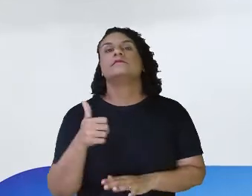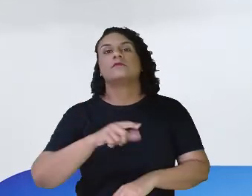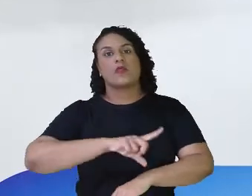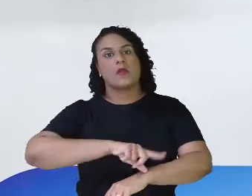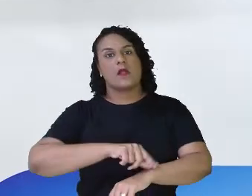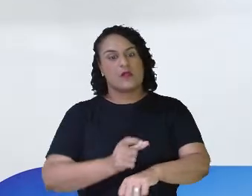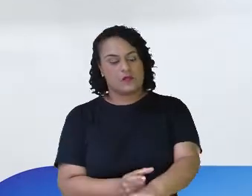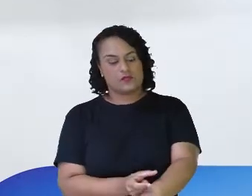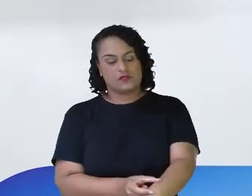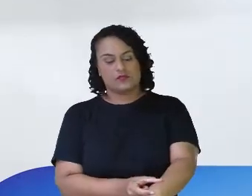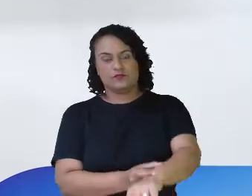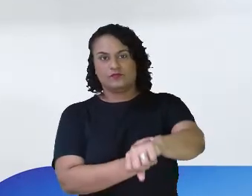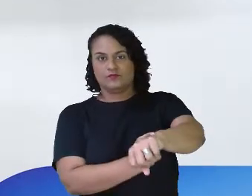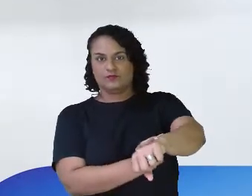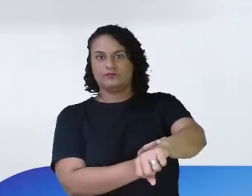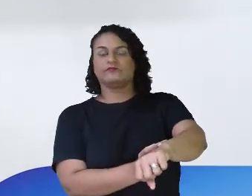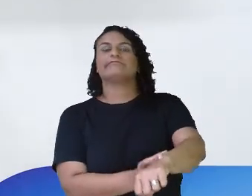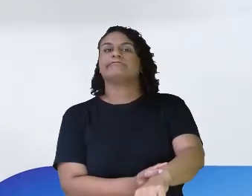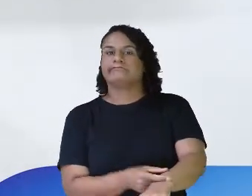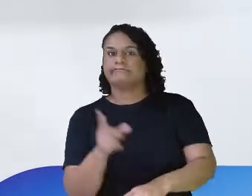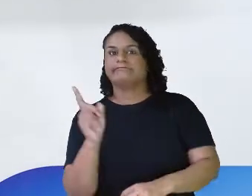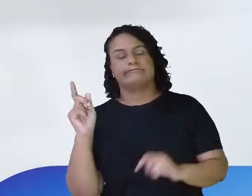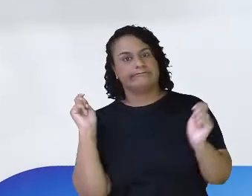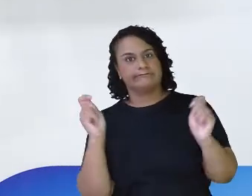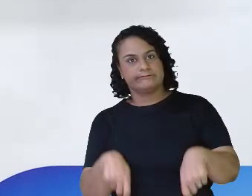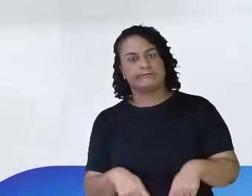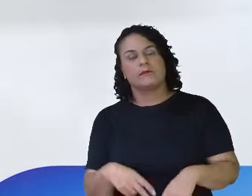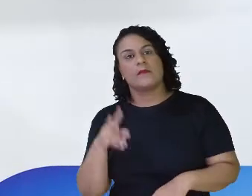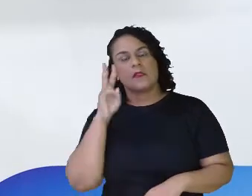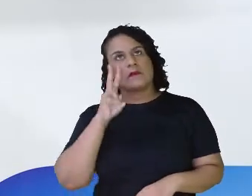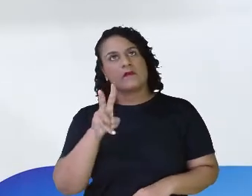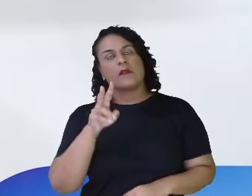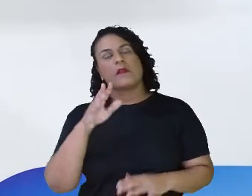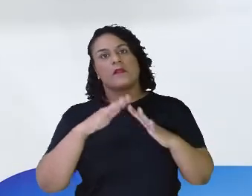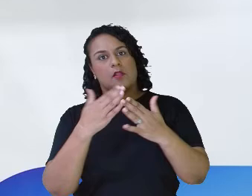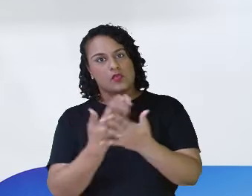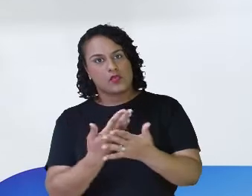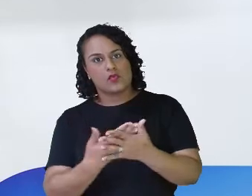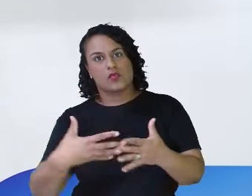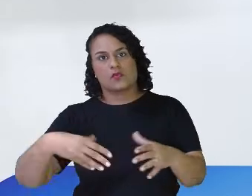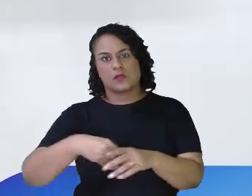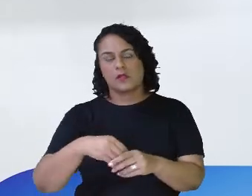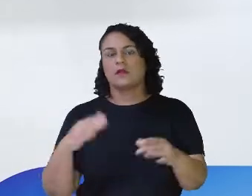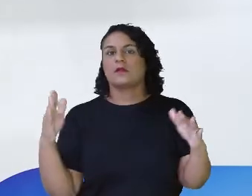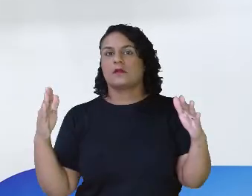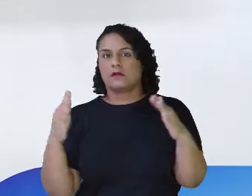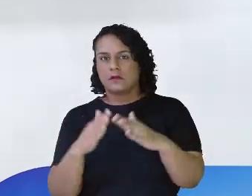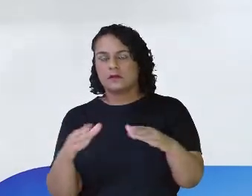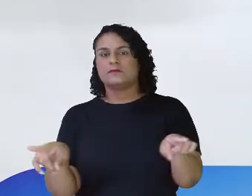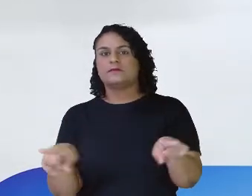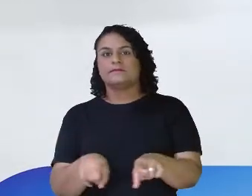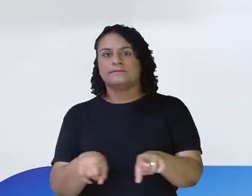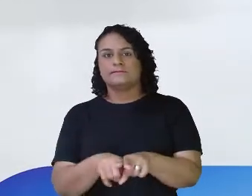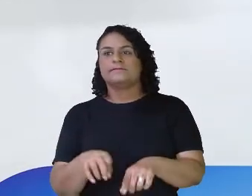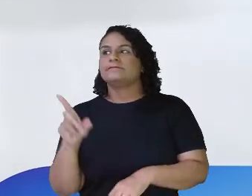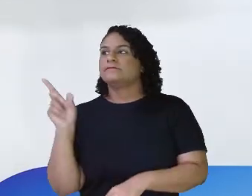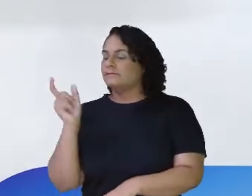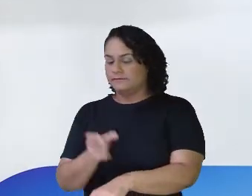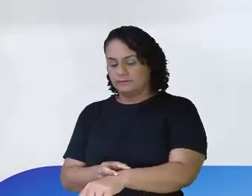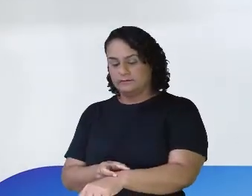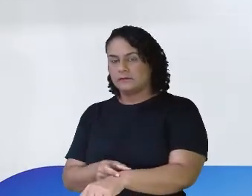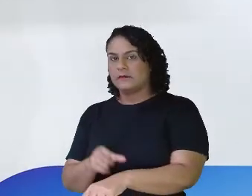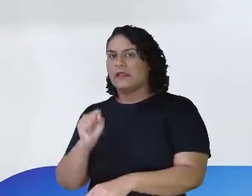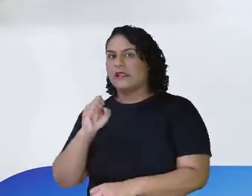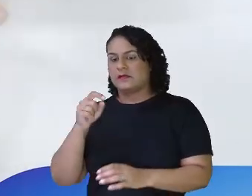relógio. É possível a gente ver na escola, é possível a gente ver na nossa casa. Um reloginho, se eu fizer